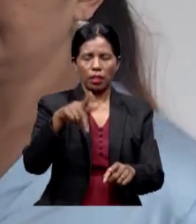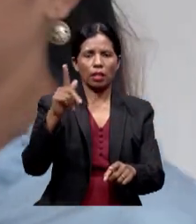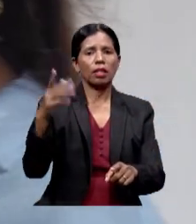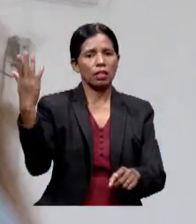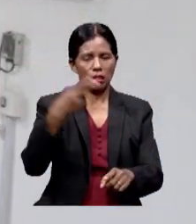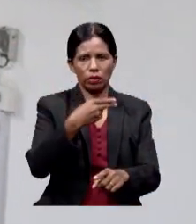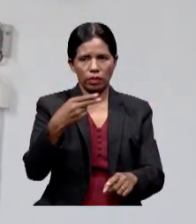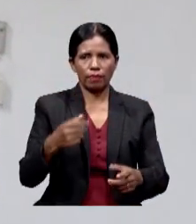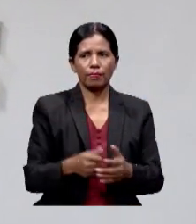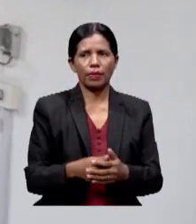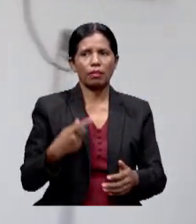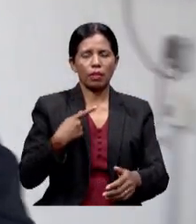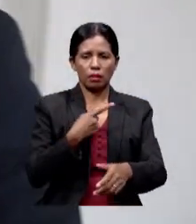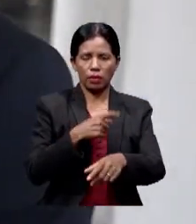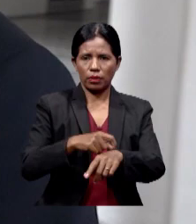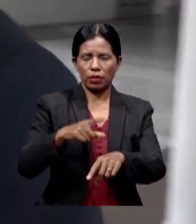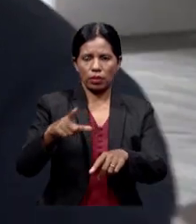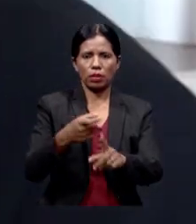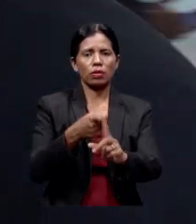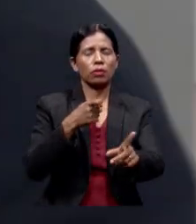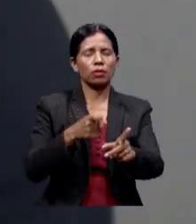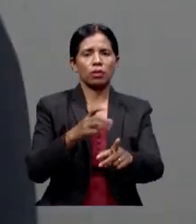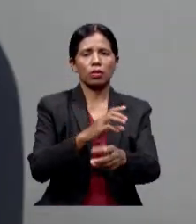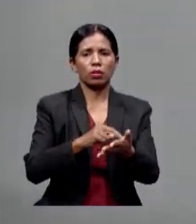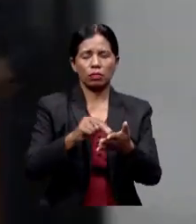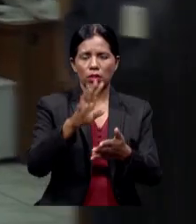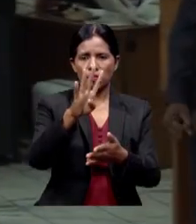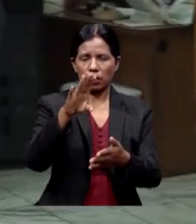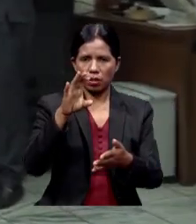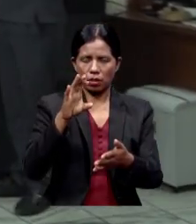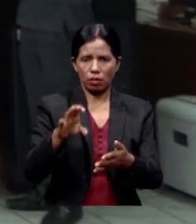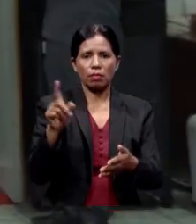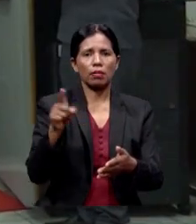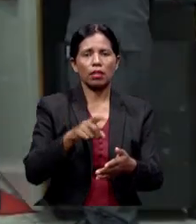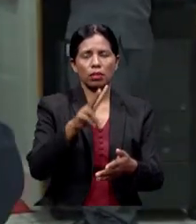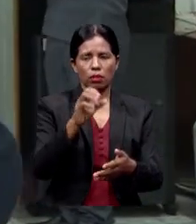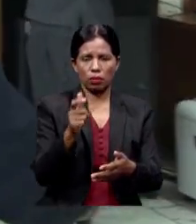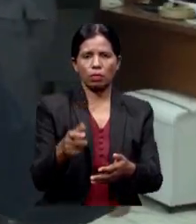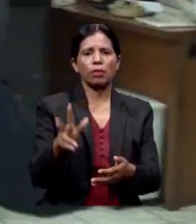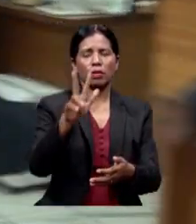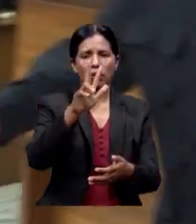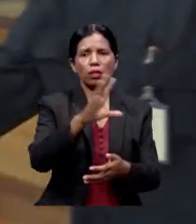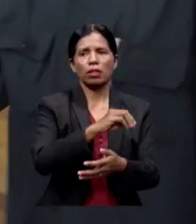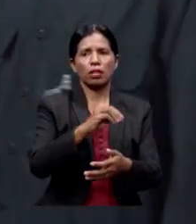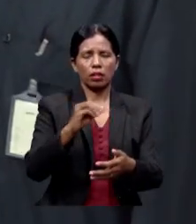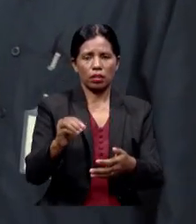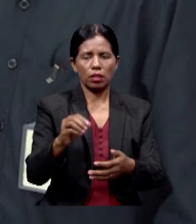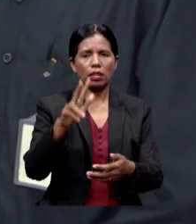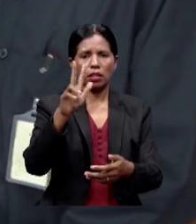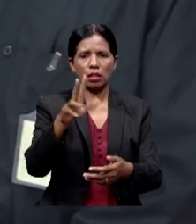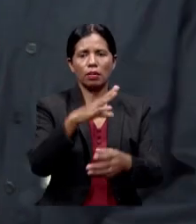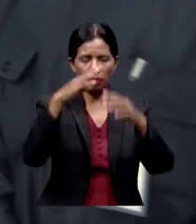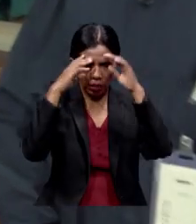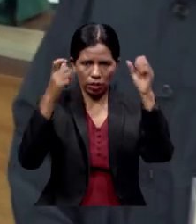Nasional lihusi carta ofisio numero atus had ruanulu resing walu bara rihun rua ruanulu resing tolu bara quinta